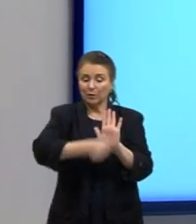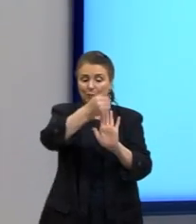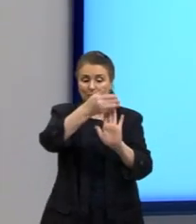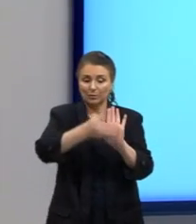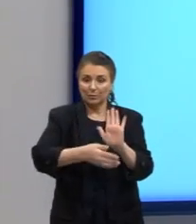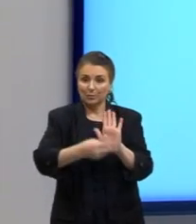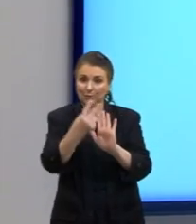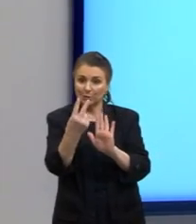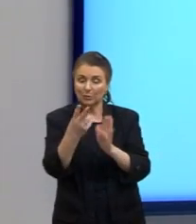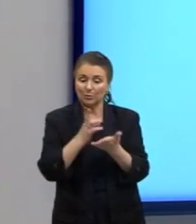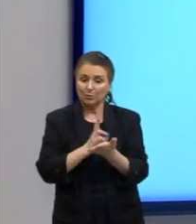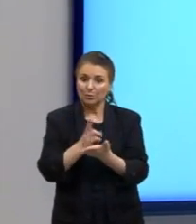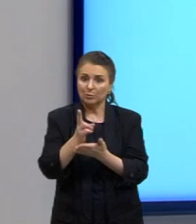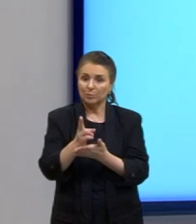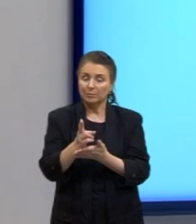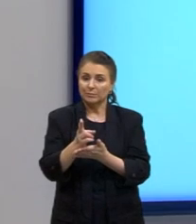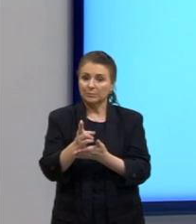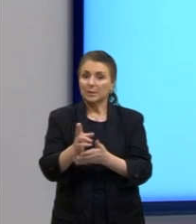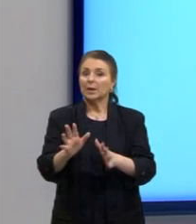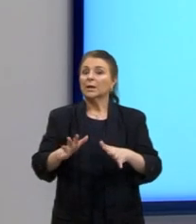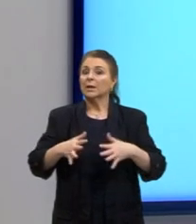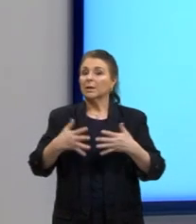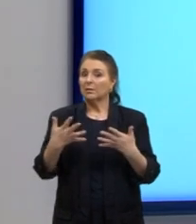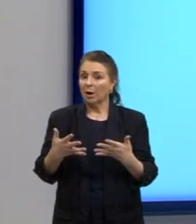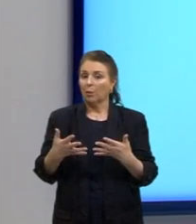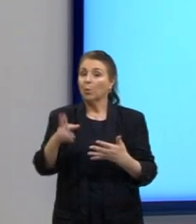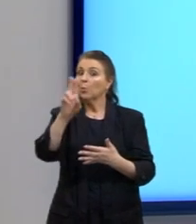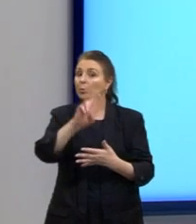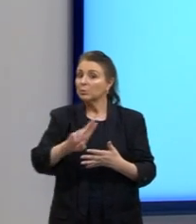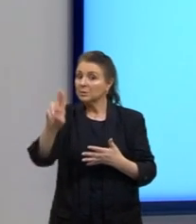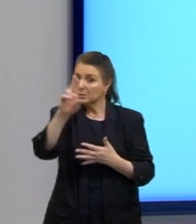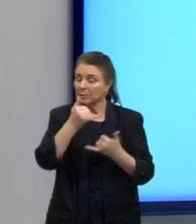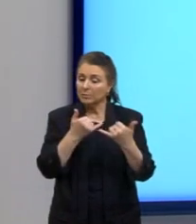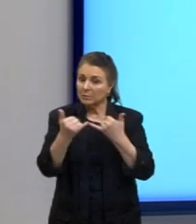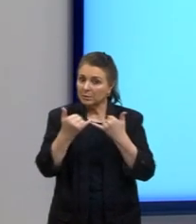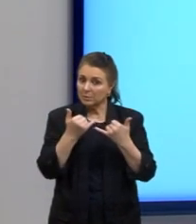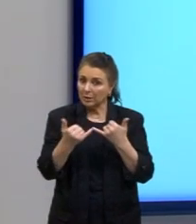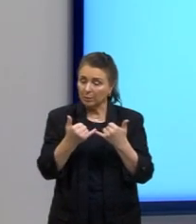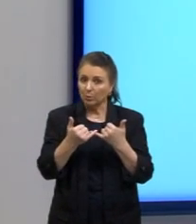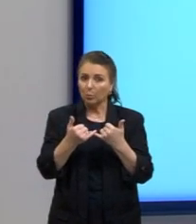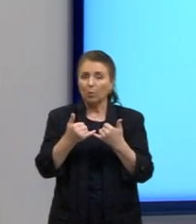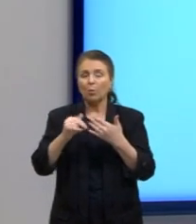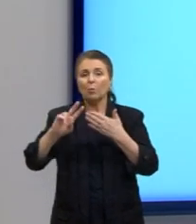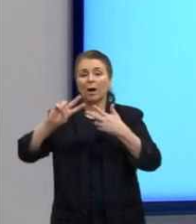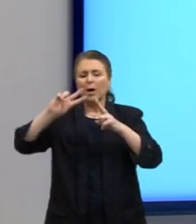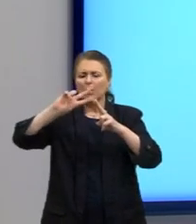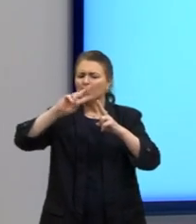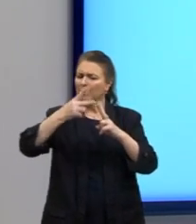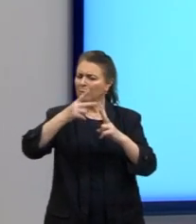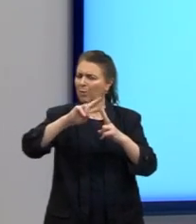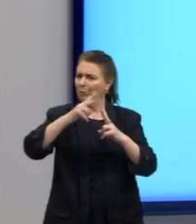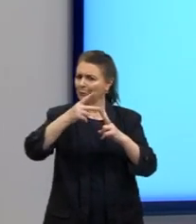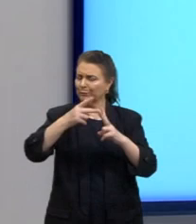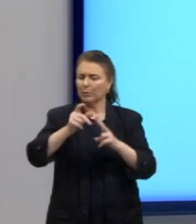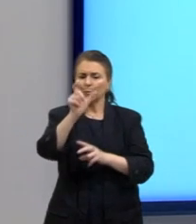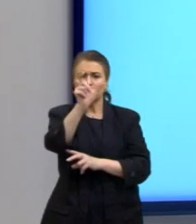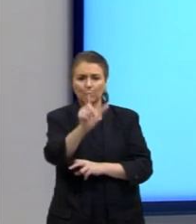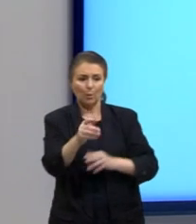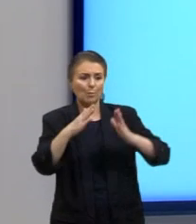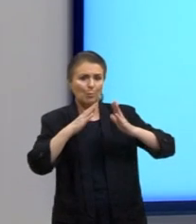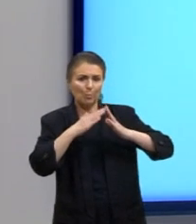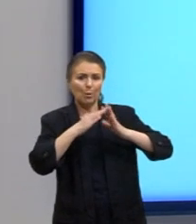continua com tomemos como exemplo uma situação hipotética na qual um sujeito que reside na